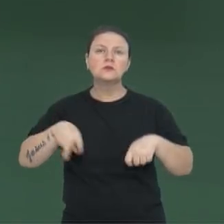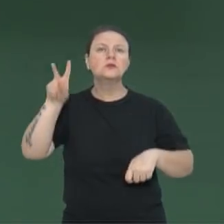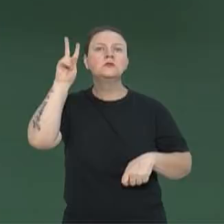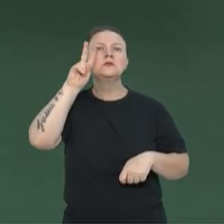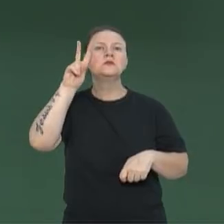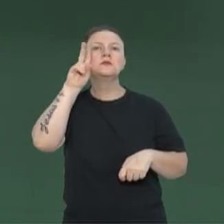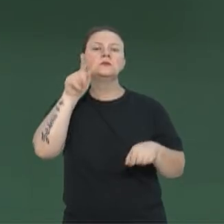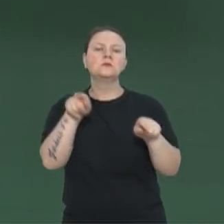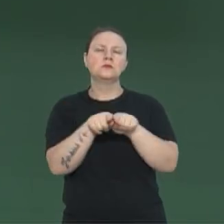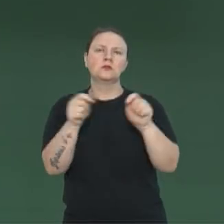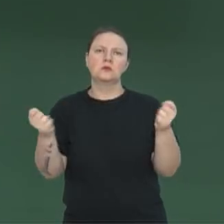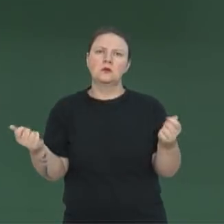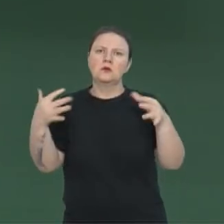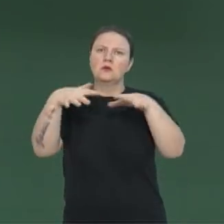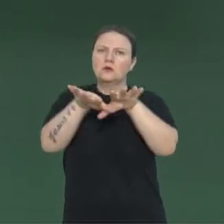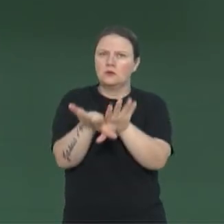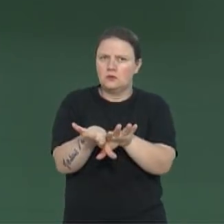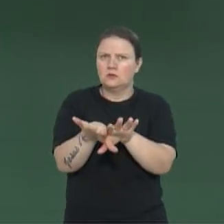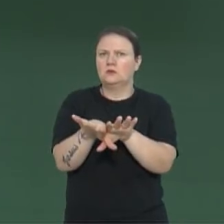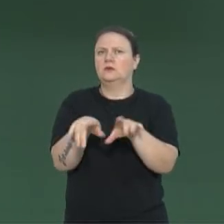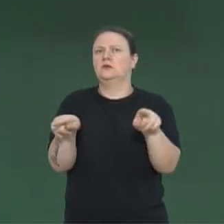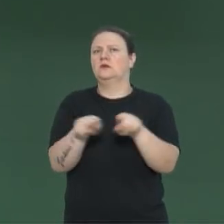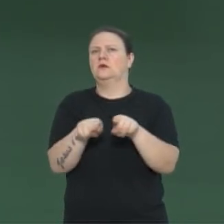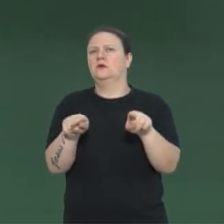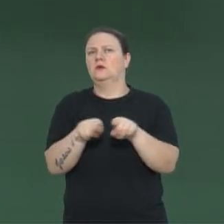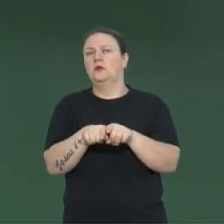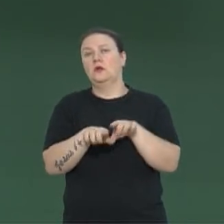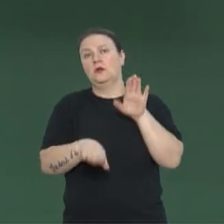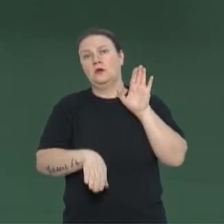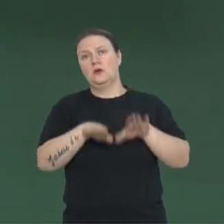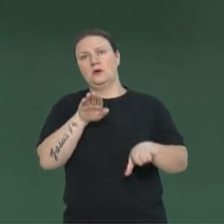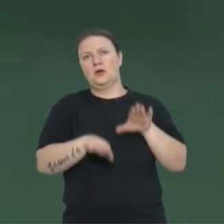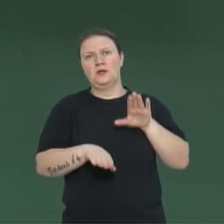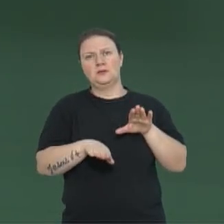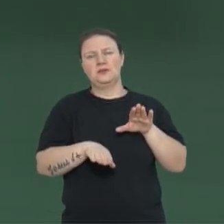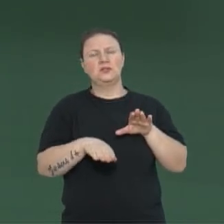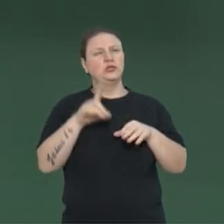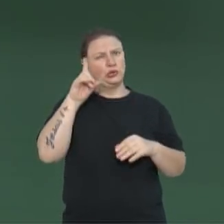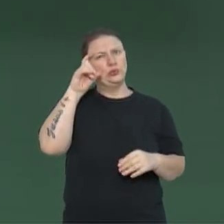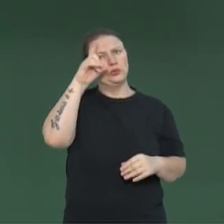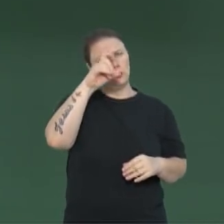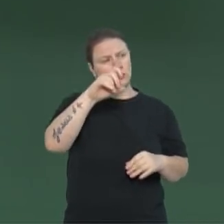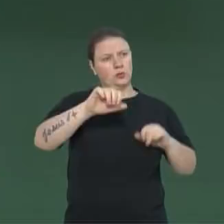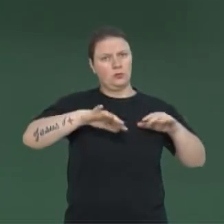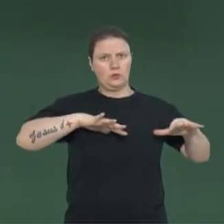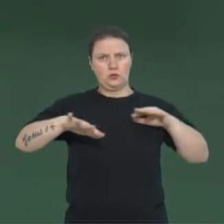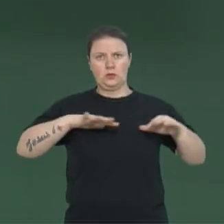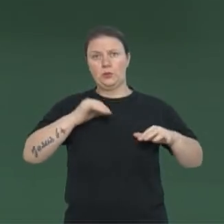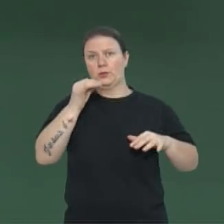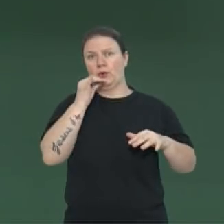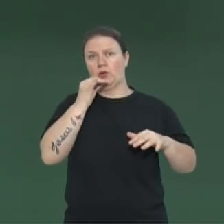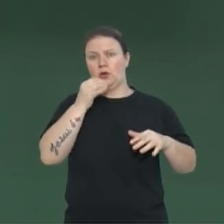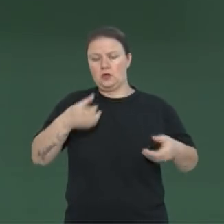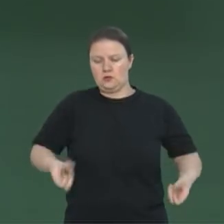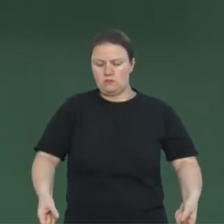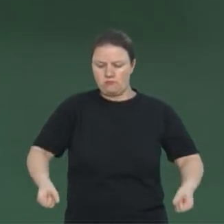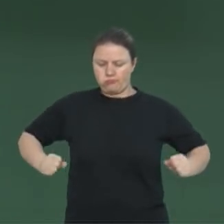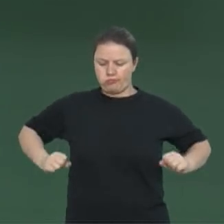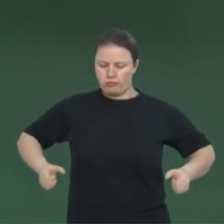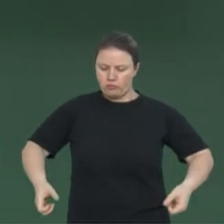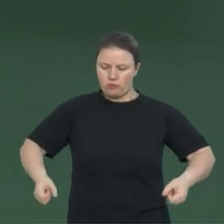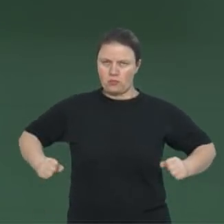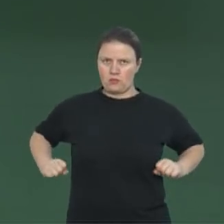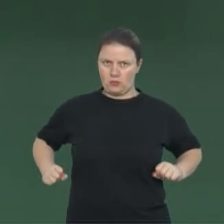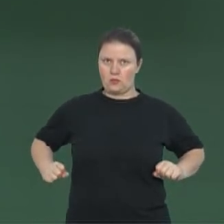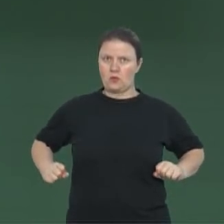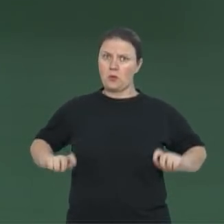inclusiva. E tem pessoas que têm um pouquinho menos de mobilidade do que nós, por exemplo, os cadeirantes, que também